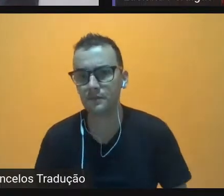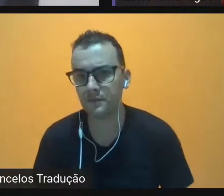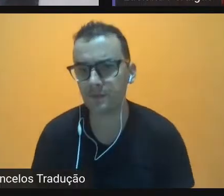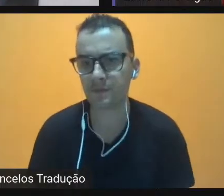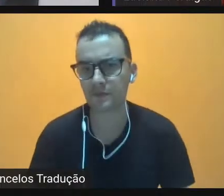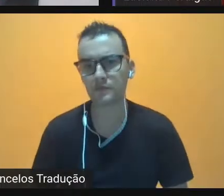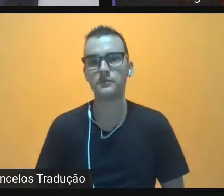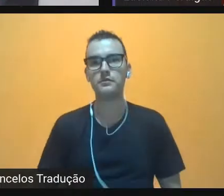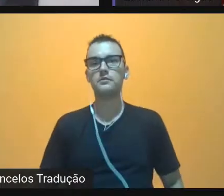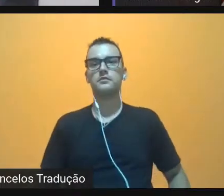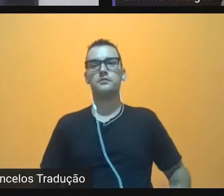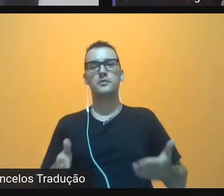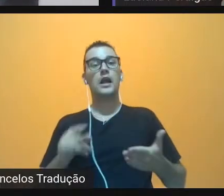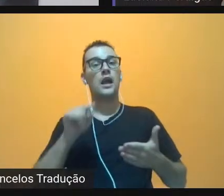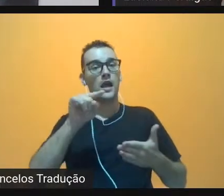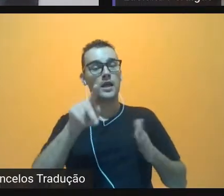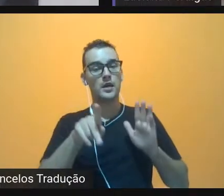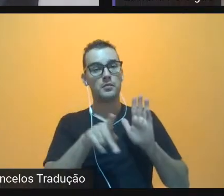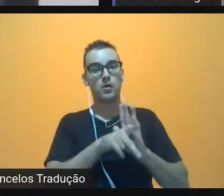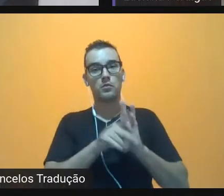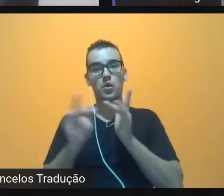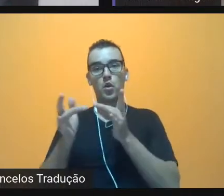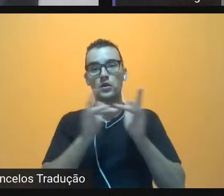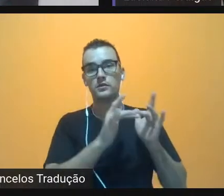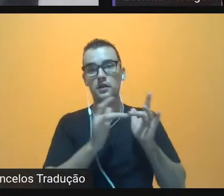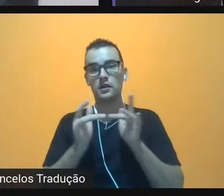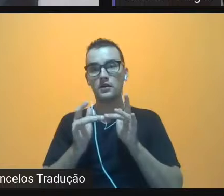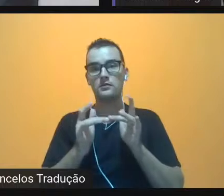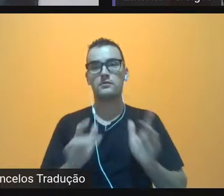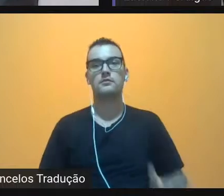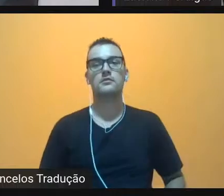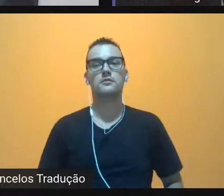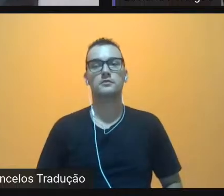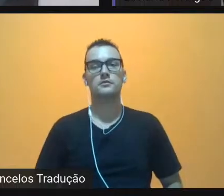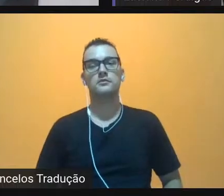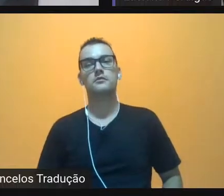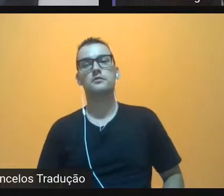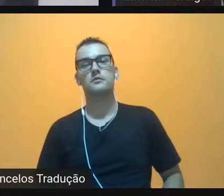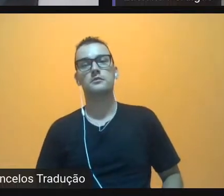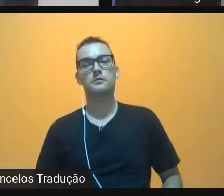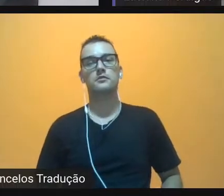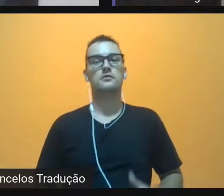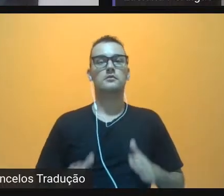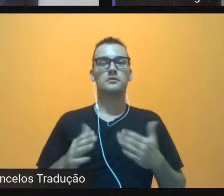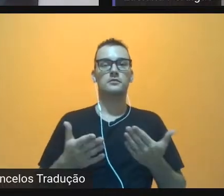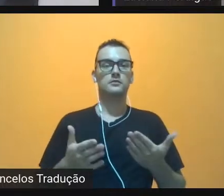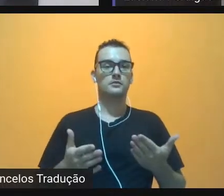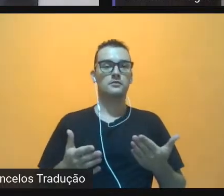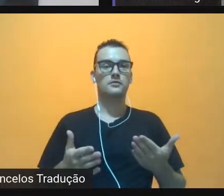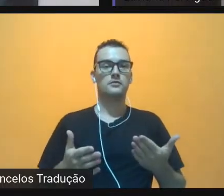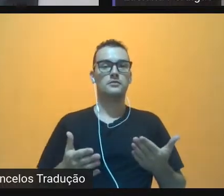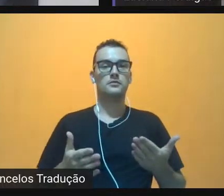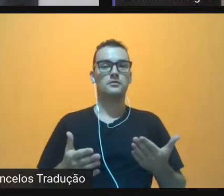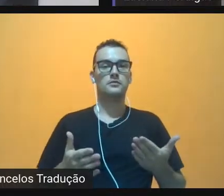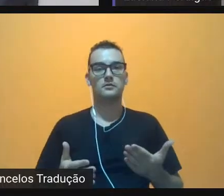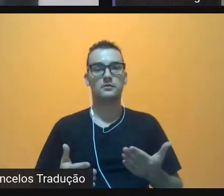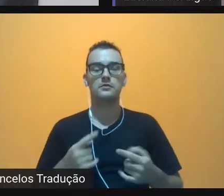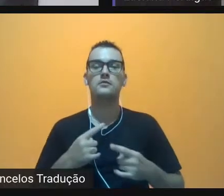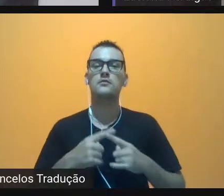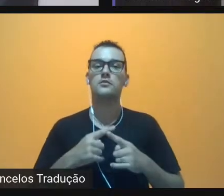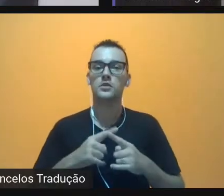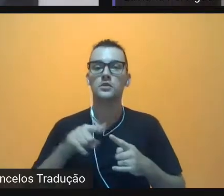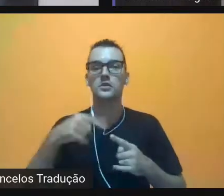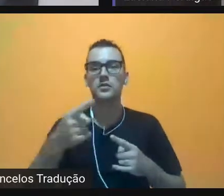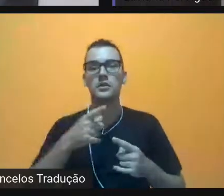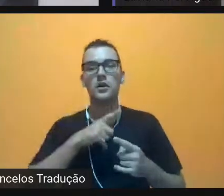de mediação. Então, depois eu perguntei para os mediadores participantes qual foi a impressão deles até